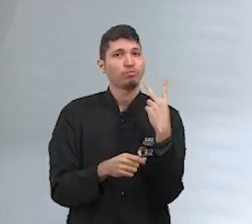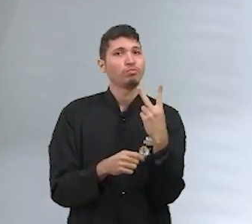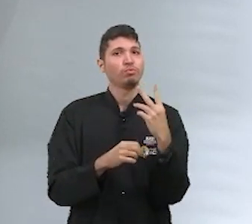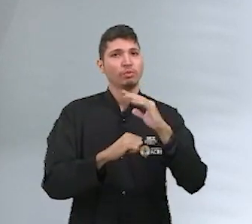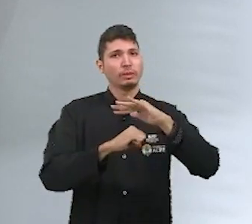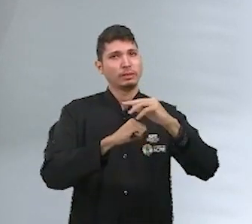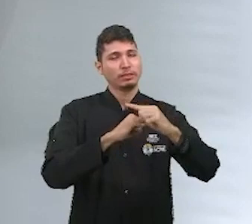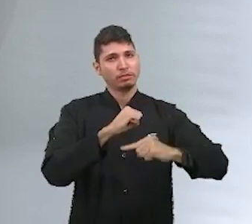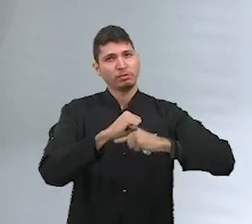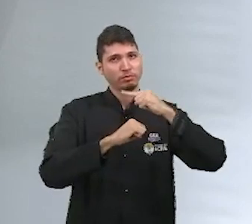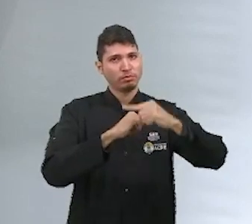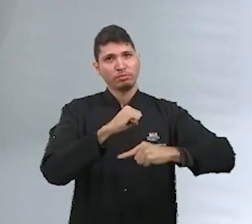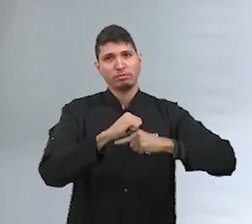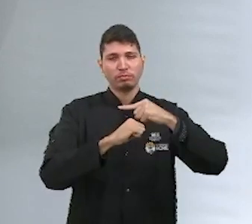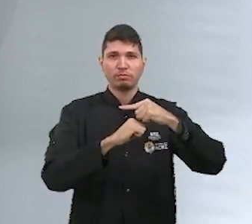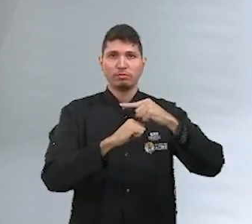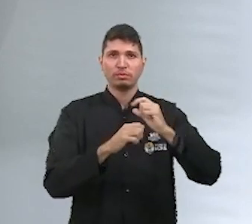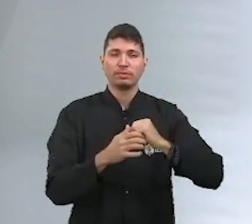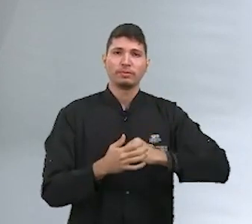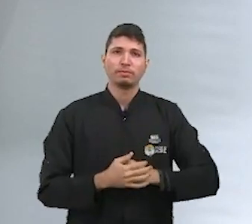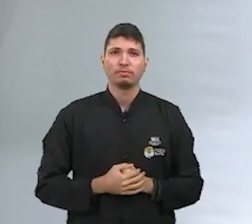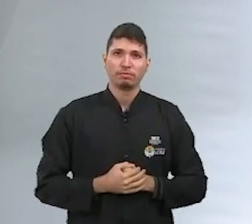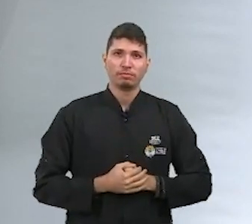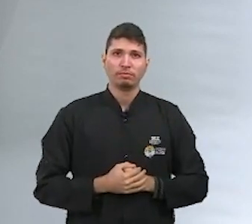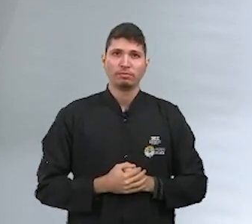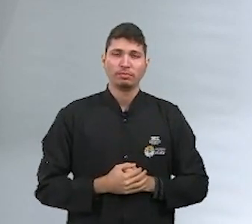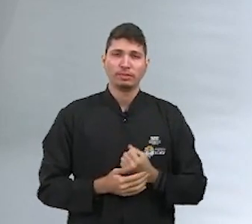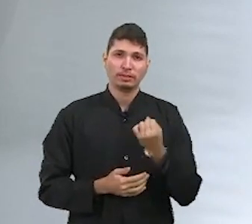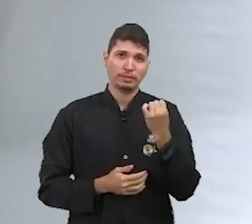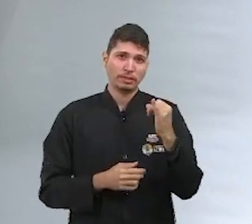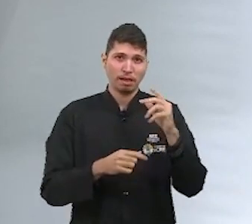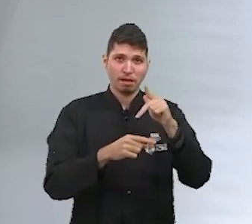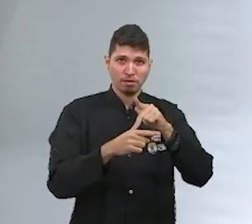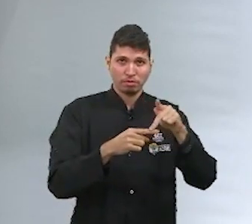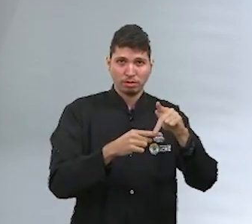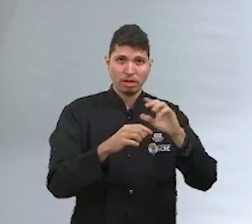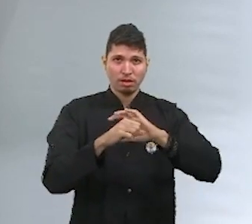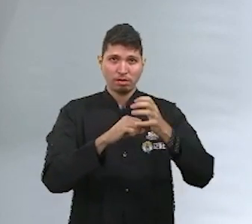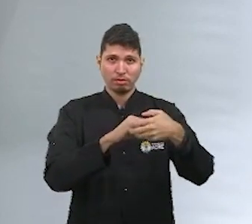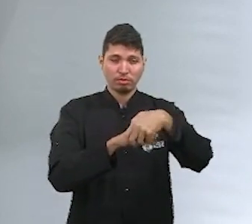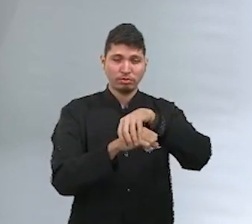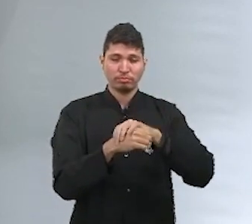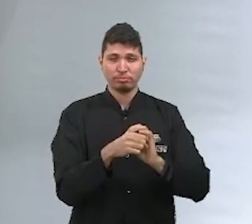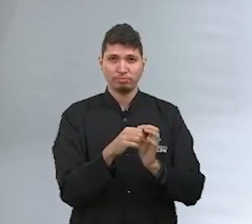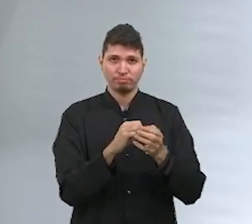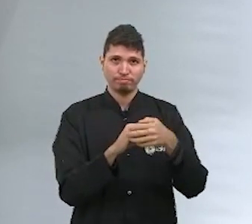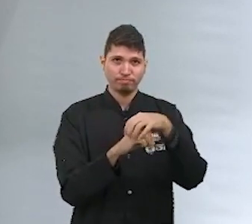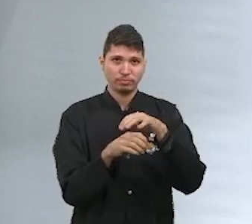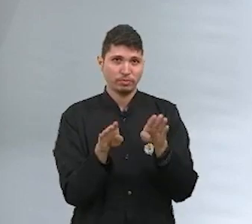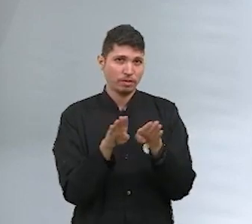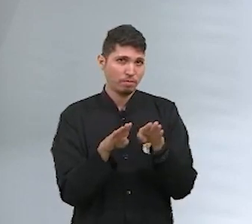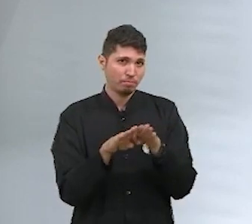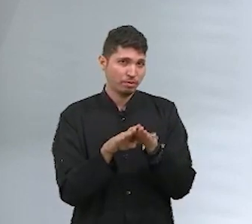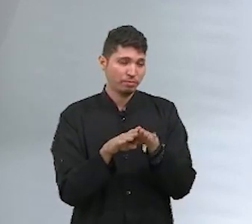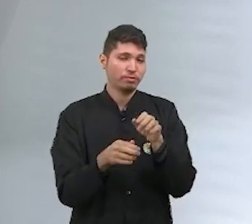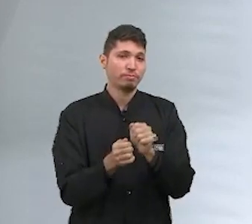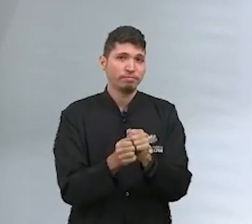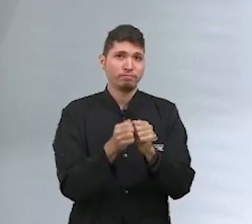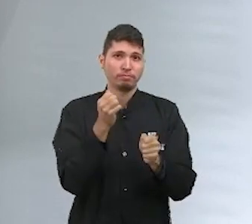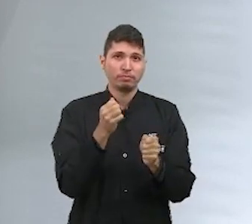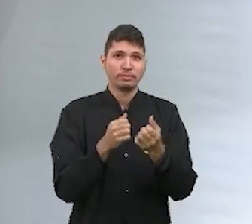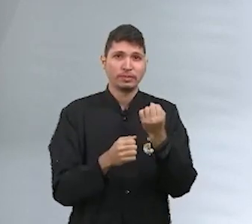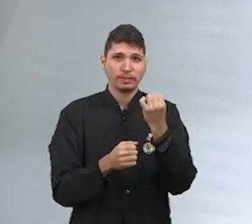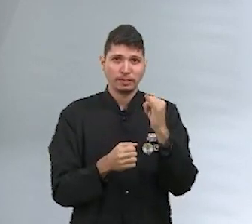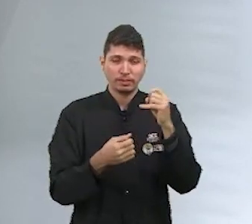analisar. Se a ligação aqui ela é considerada polar, a molécula ela também vai ser apolar. Se